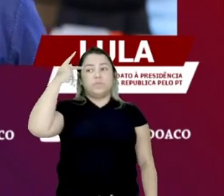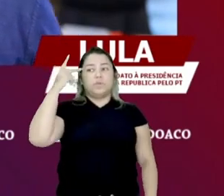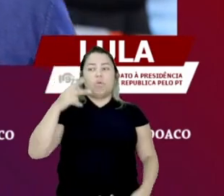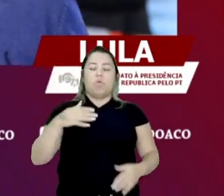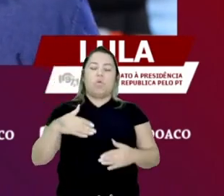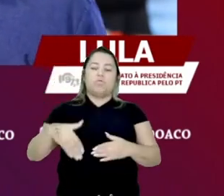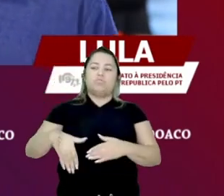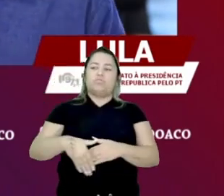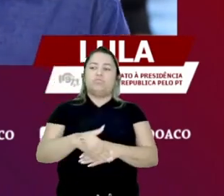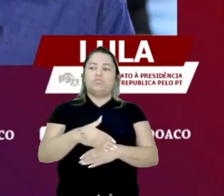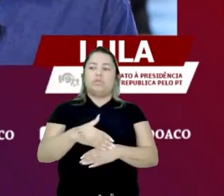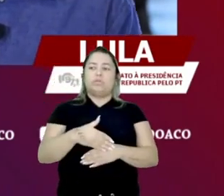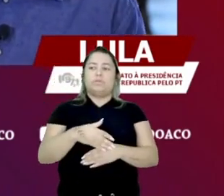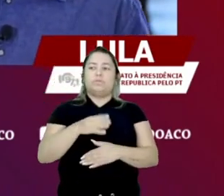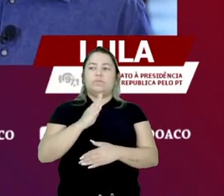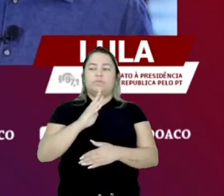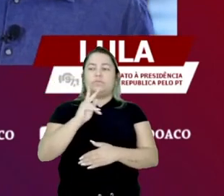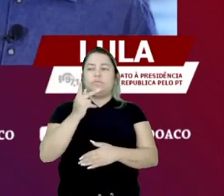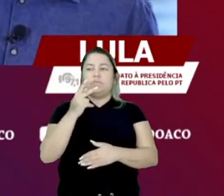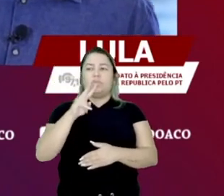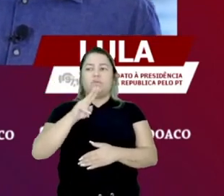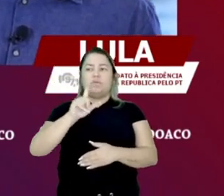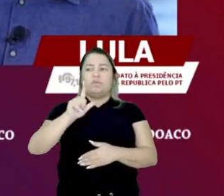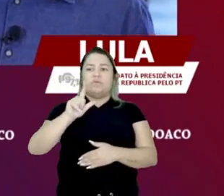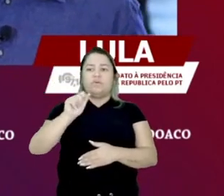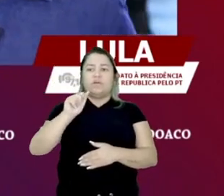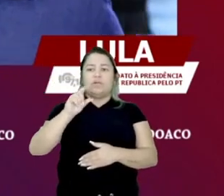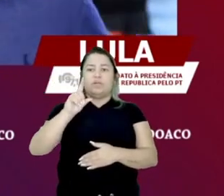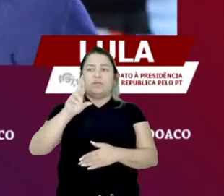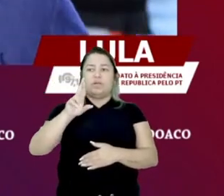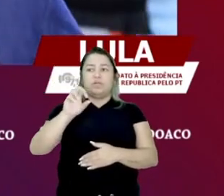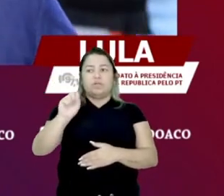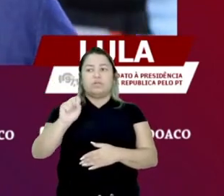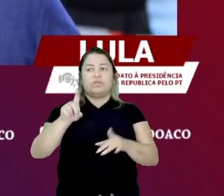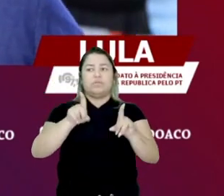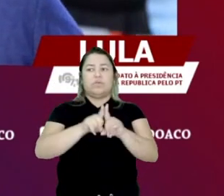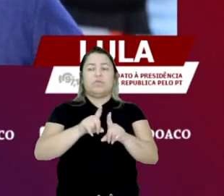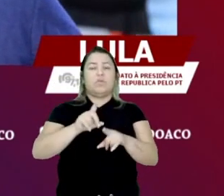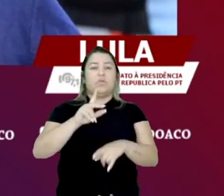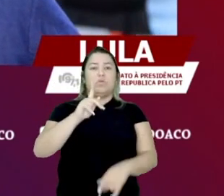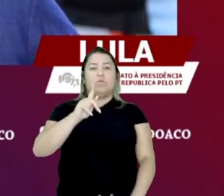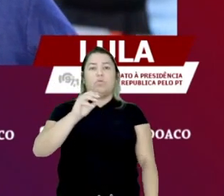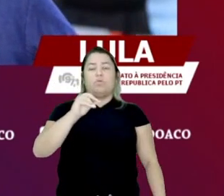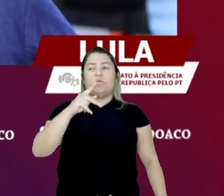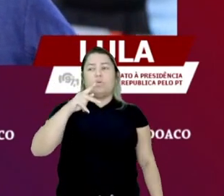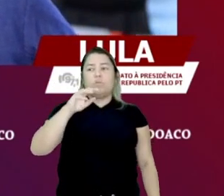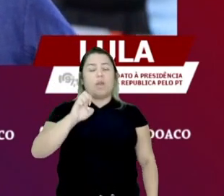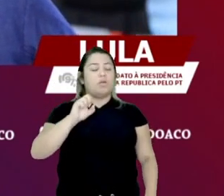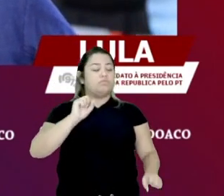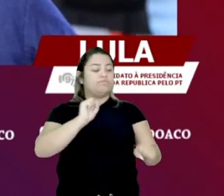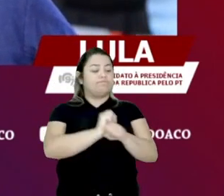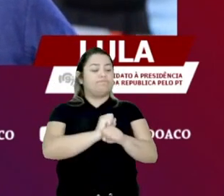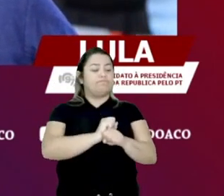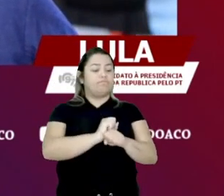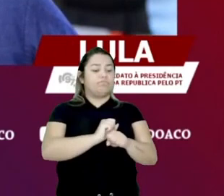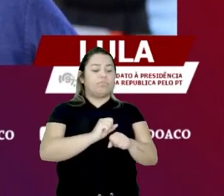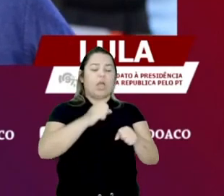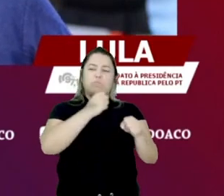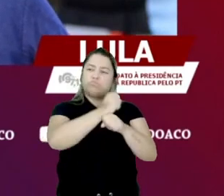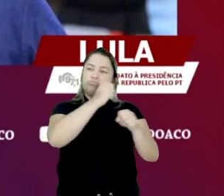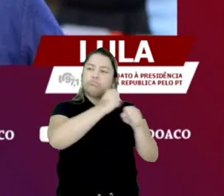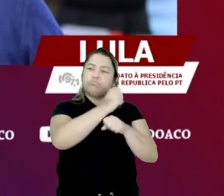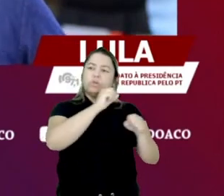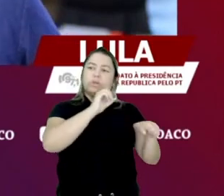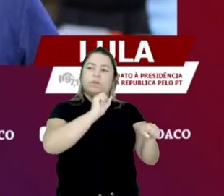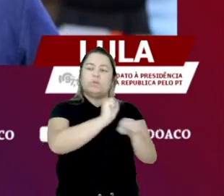lembrado que eu fiz o contorno rodoviário da BR-381, que foi inaugurado pelo saudoso companheiro José Alencar em Ipatinga. Isso